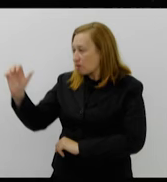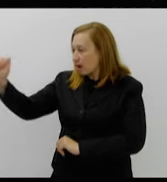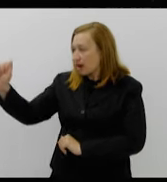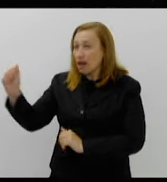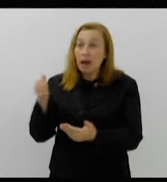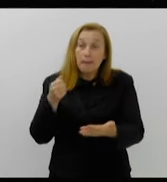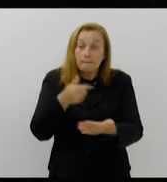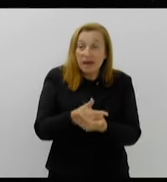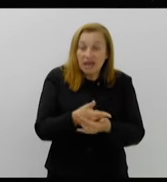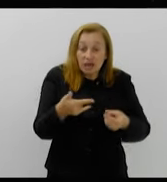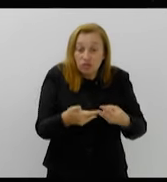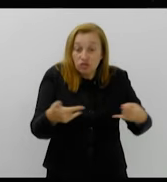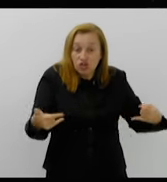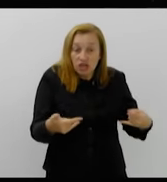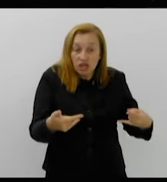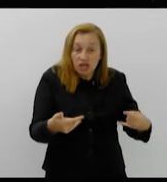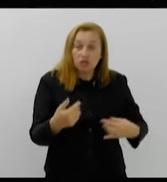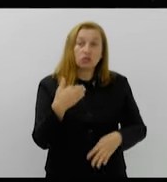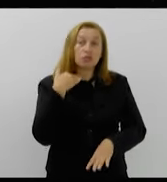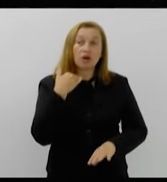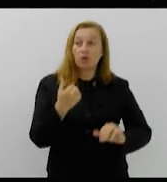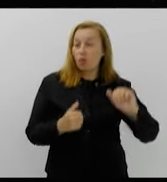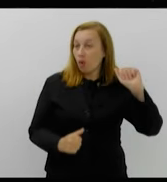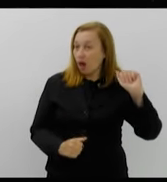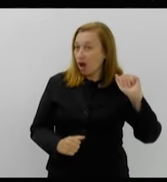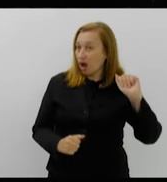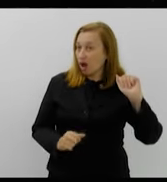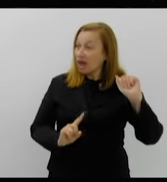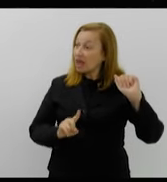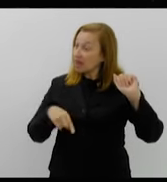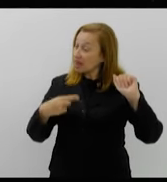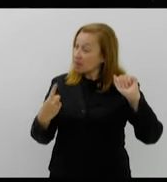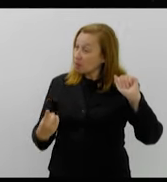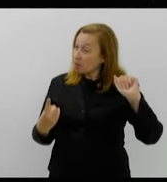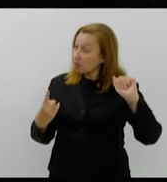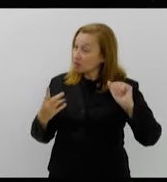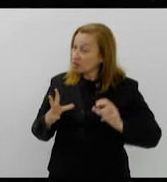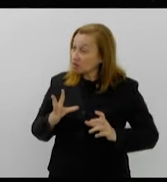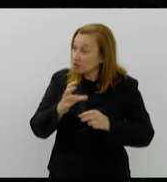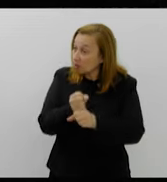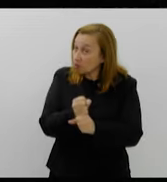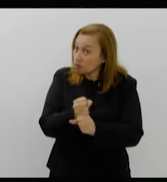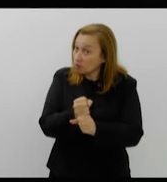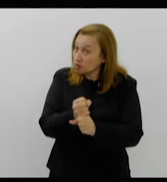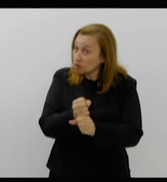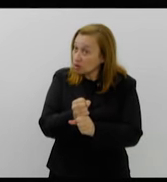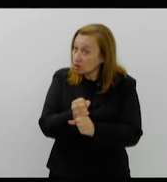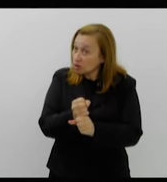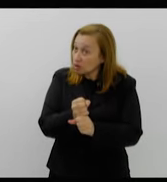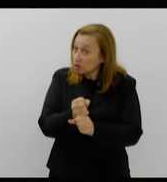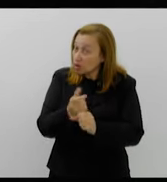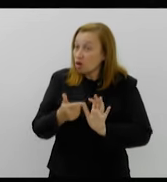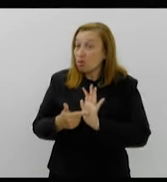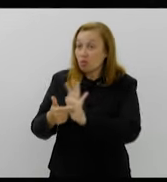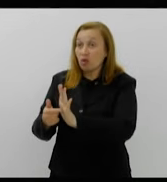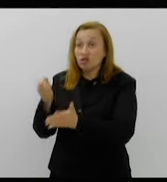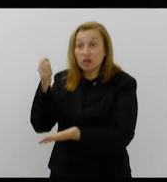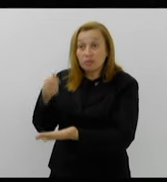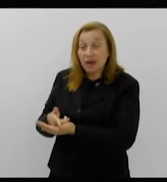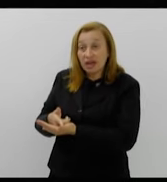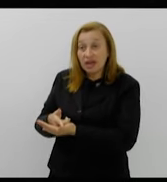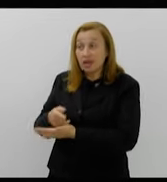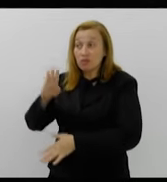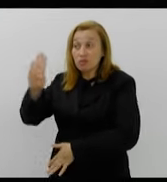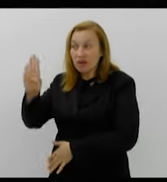cheque do Banco a e depois na minha contabilidade eu lanço que o paguei com cheque